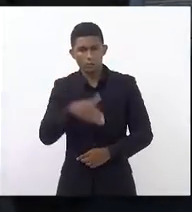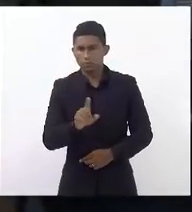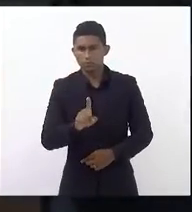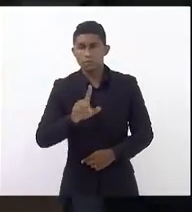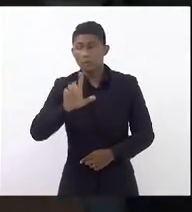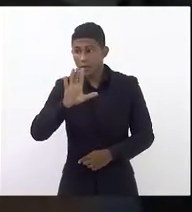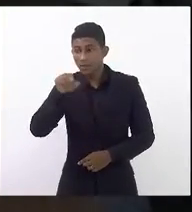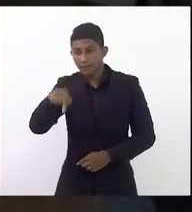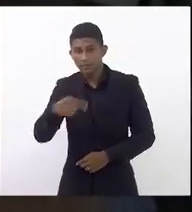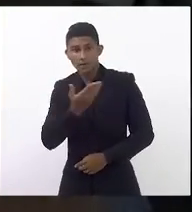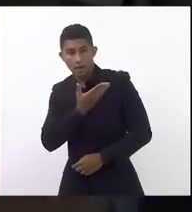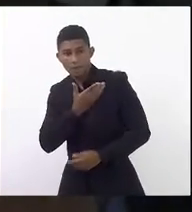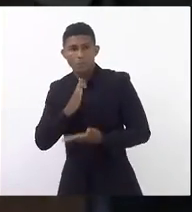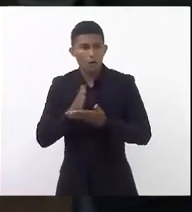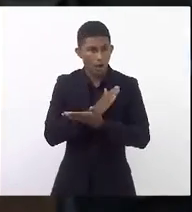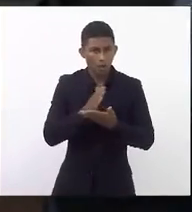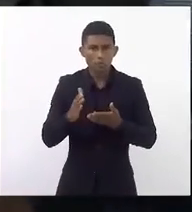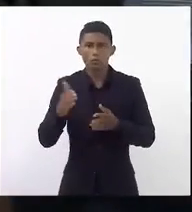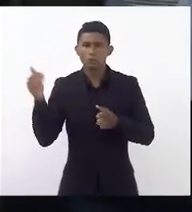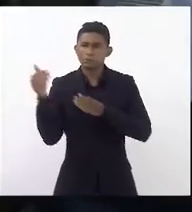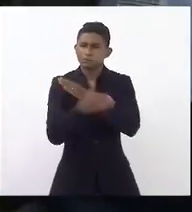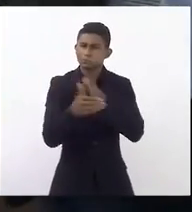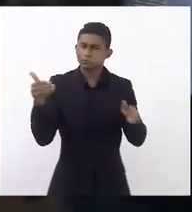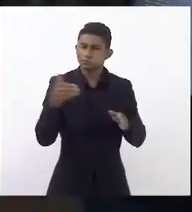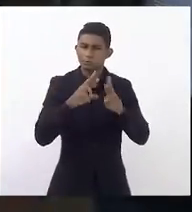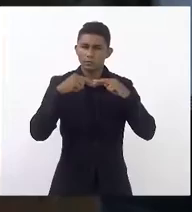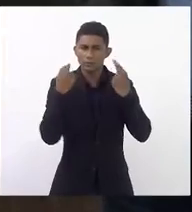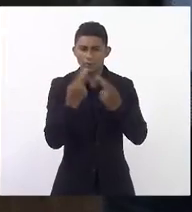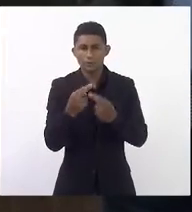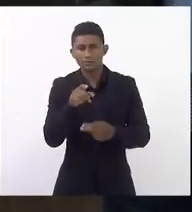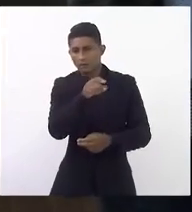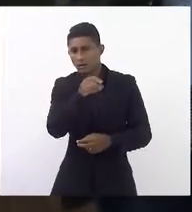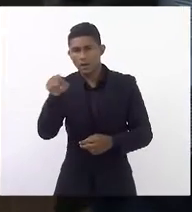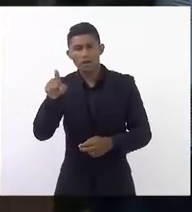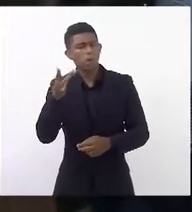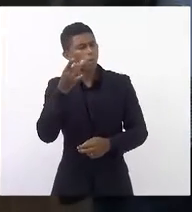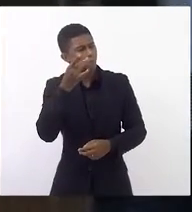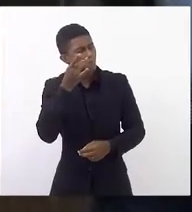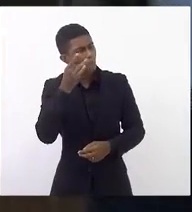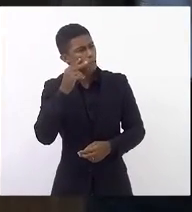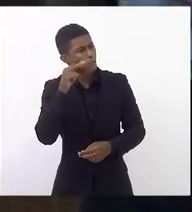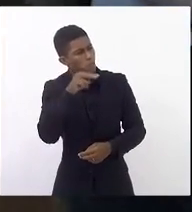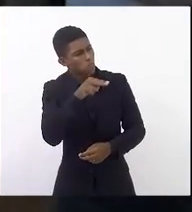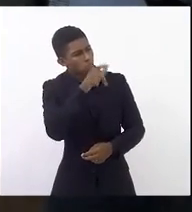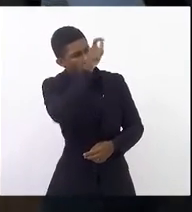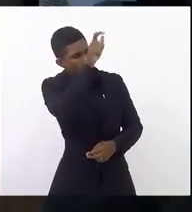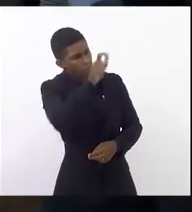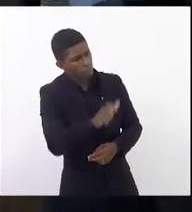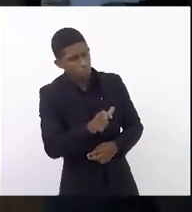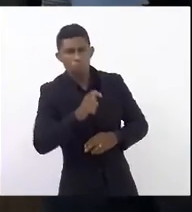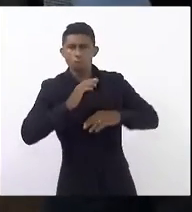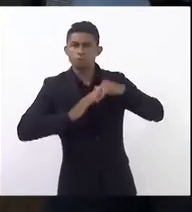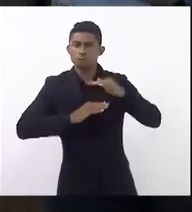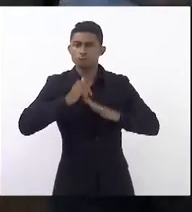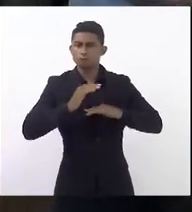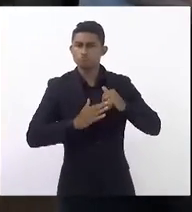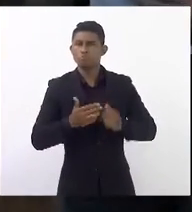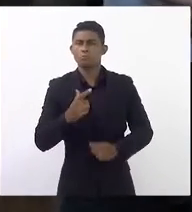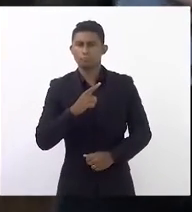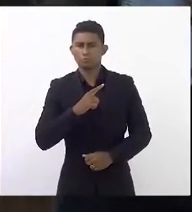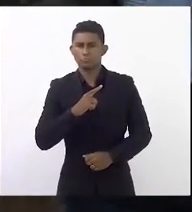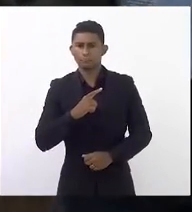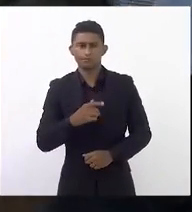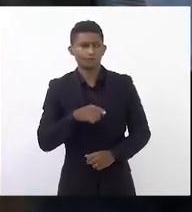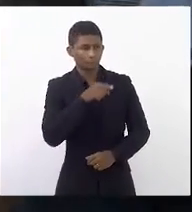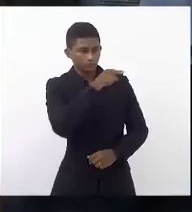participaram e comprovaram que o senhor José Antônio de Mello é um técnico competente, de origem